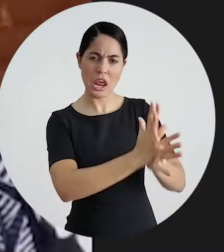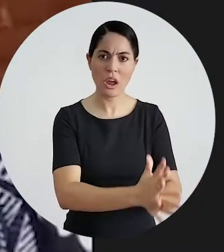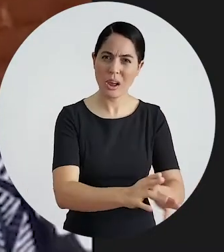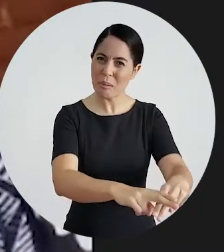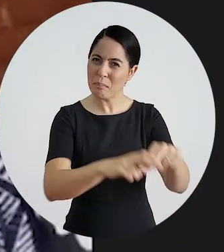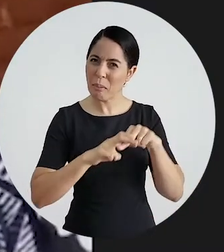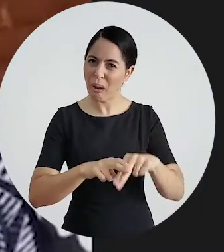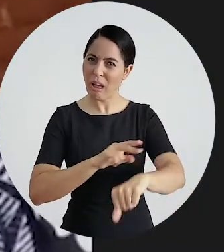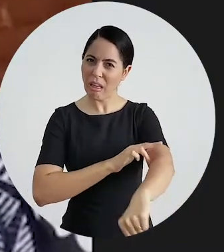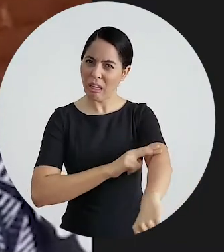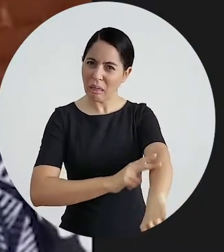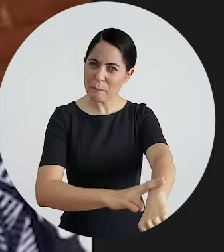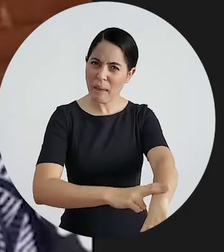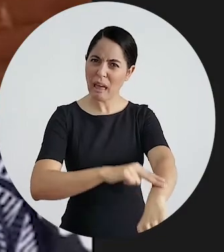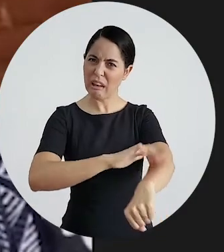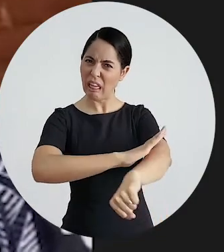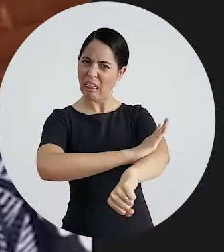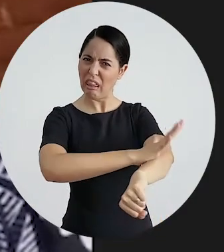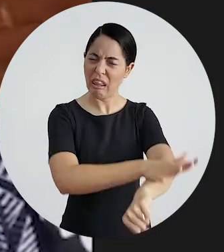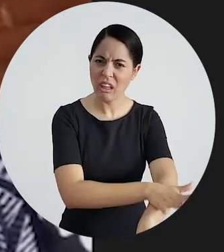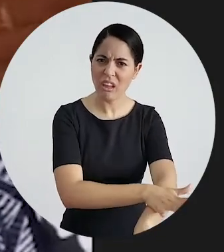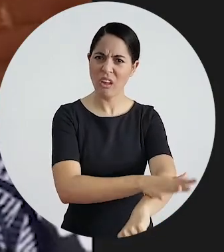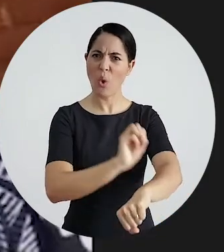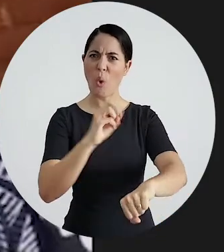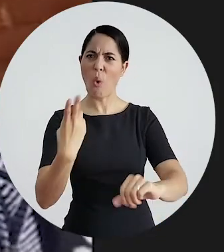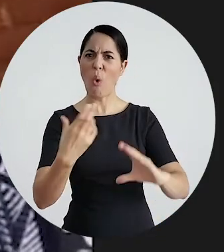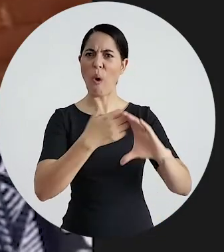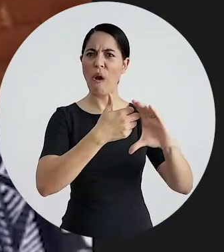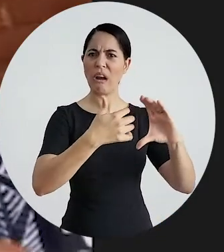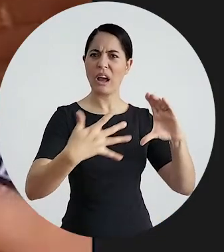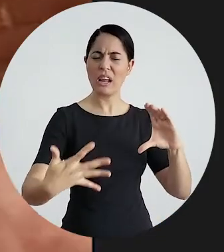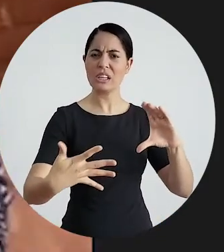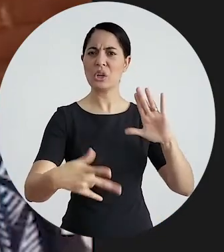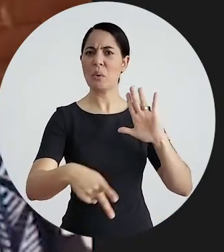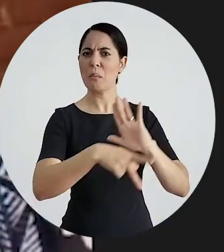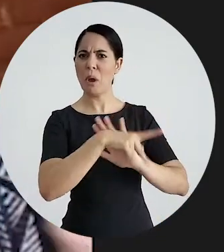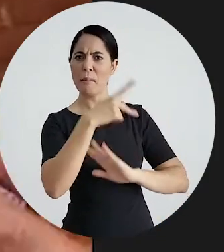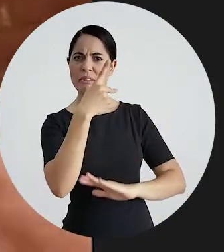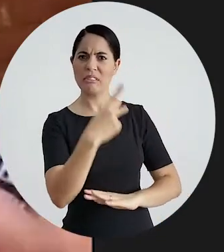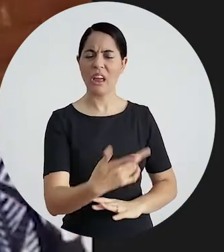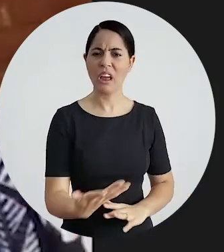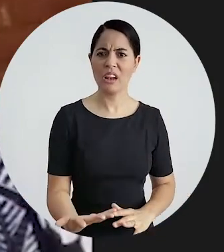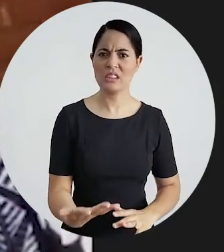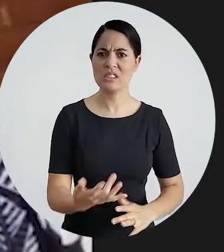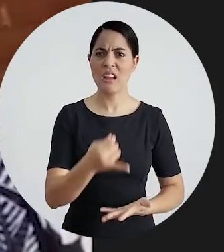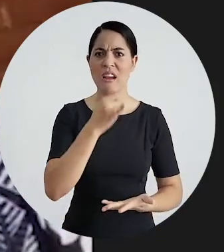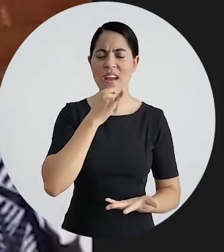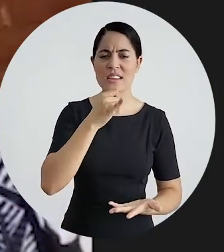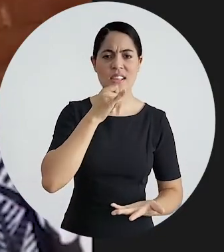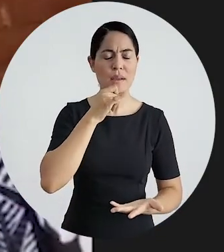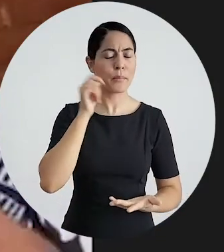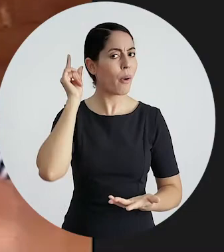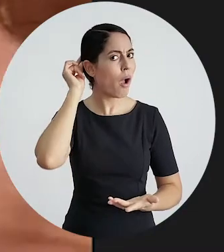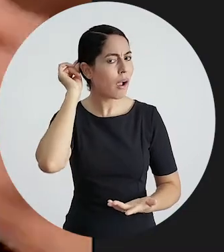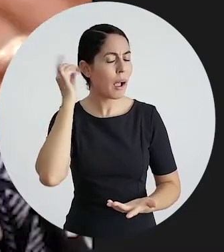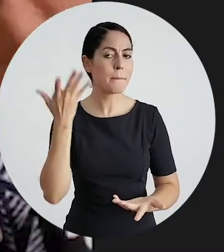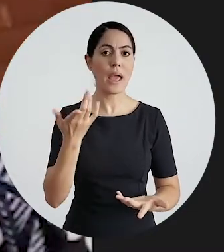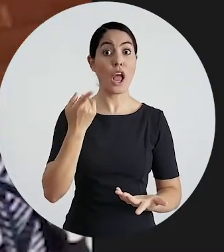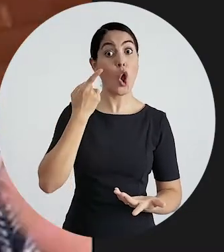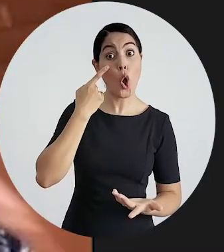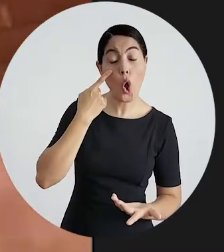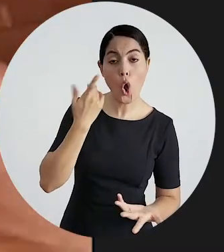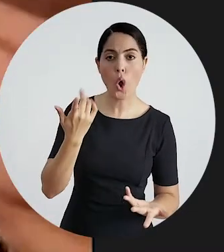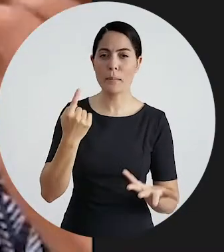outras em razão do tom da pele, das suas características fenotípicas, né? Tipo